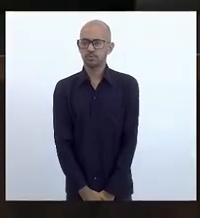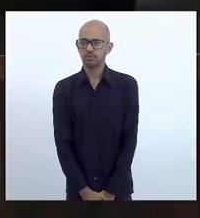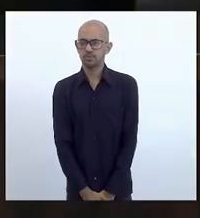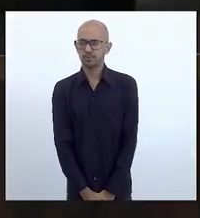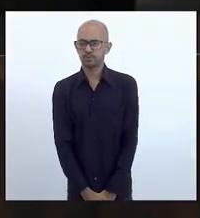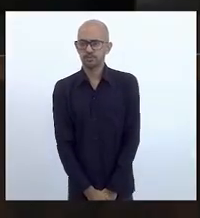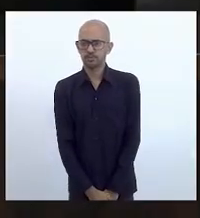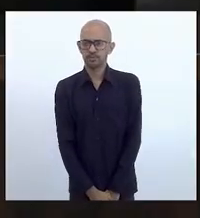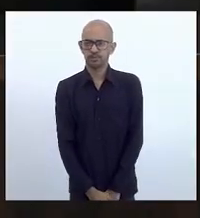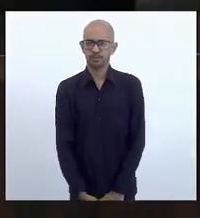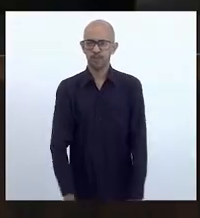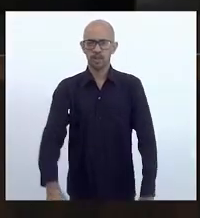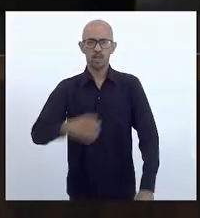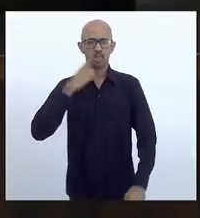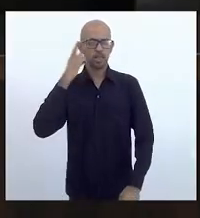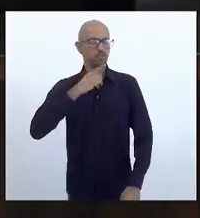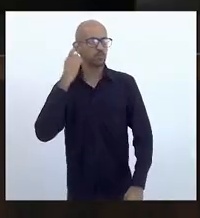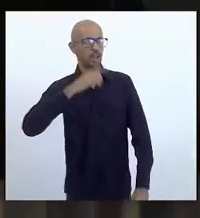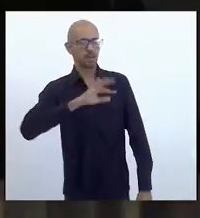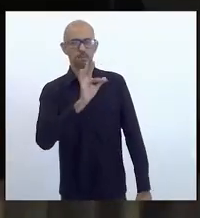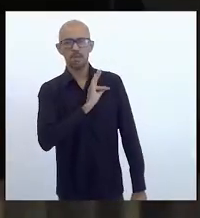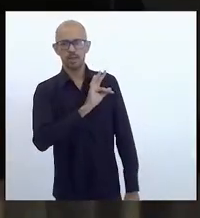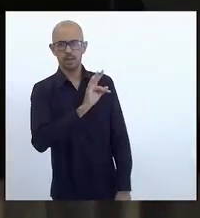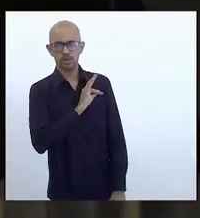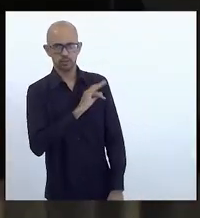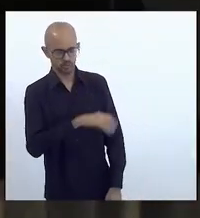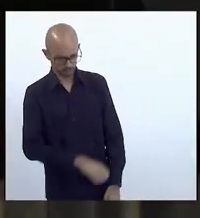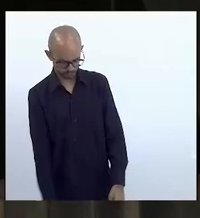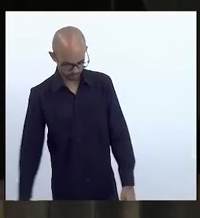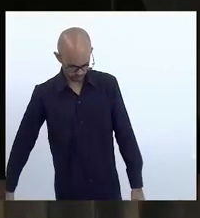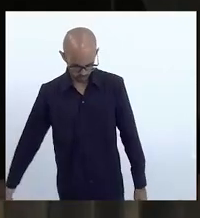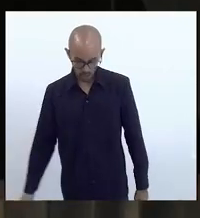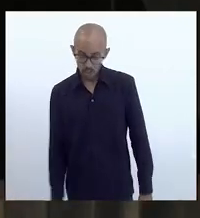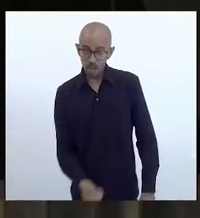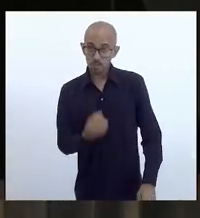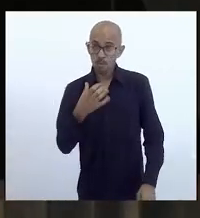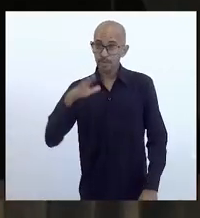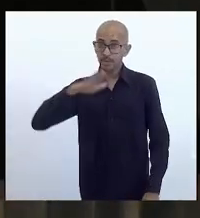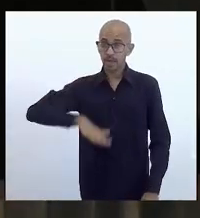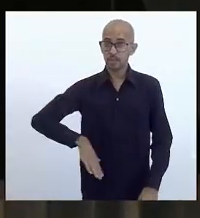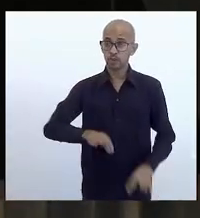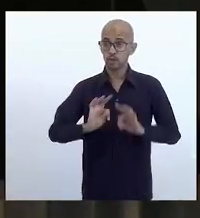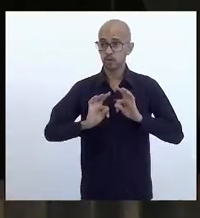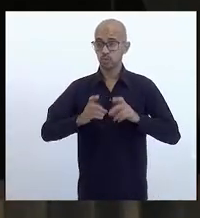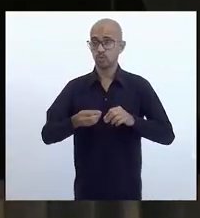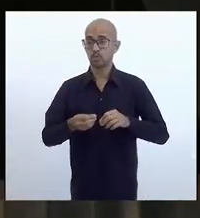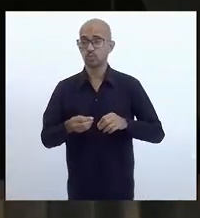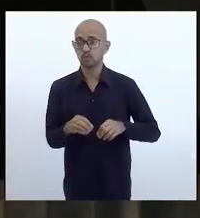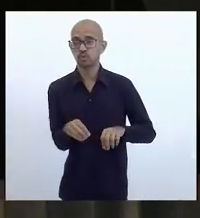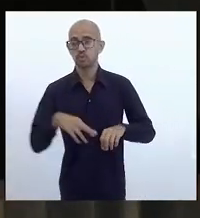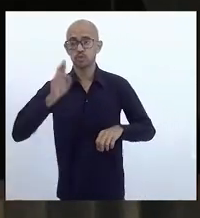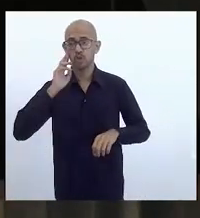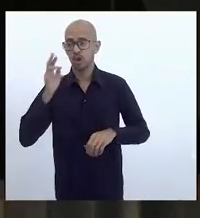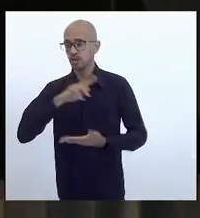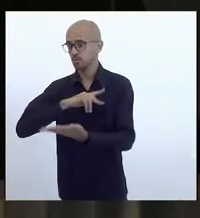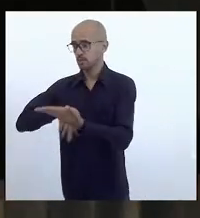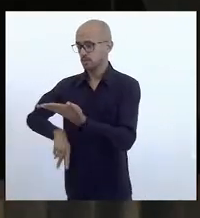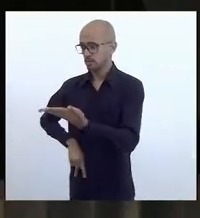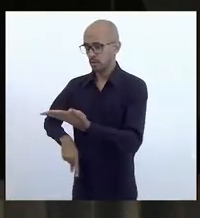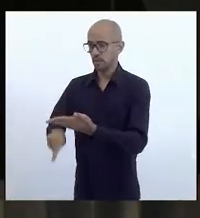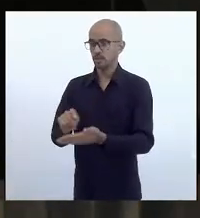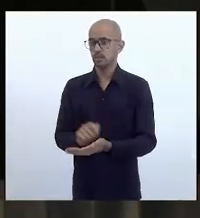Deputada Marta Rocha. Boa tarde a todas e todos. Senhora presidente, meus companheiros